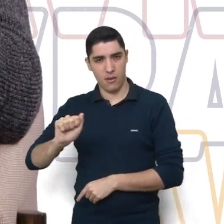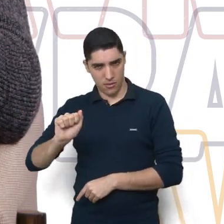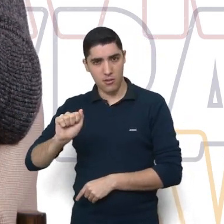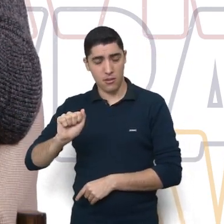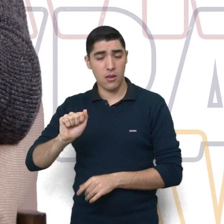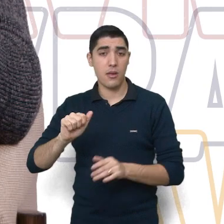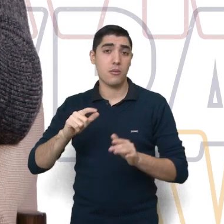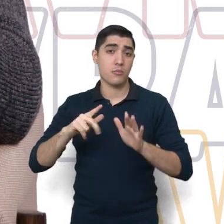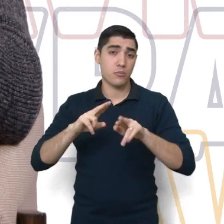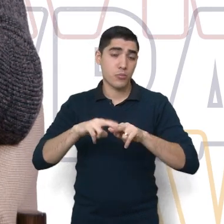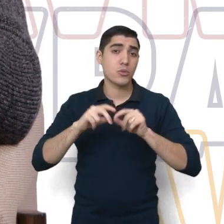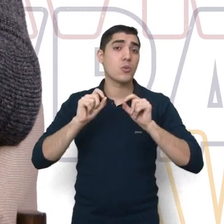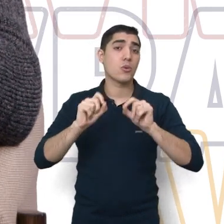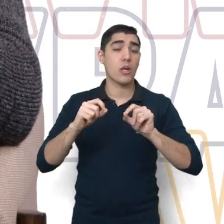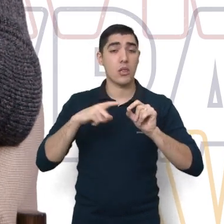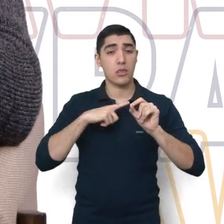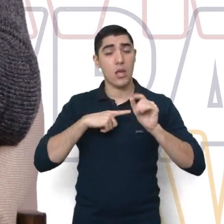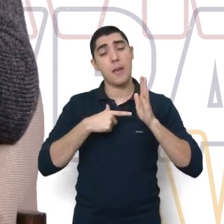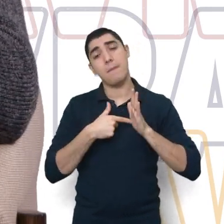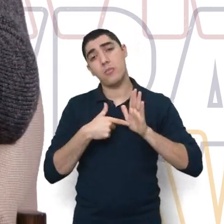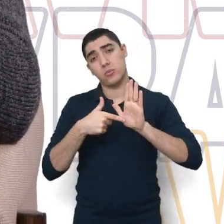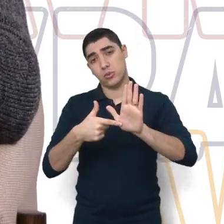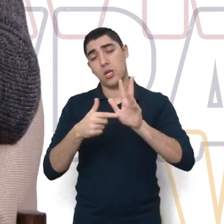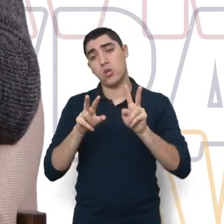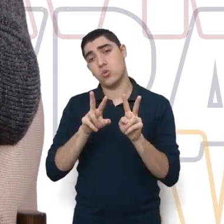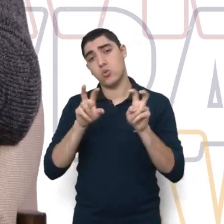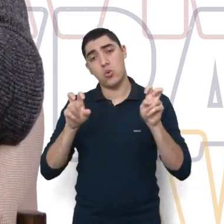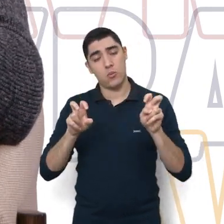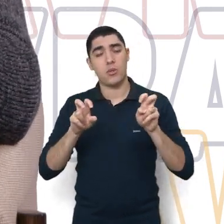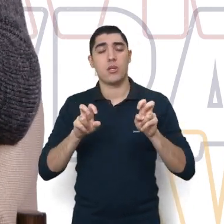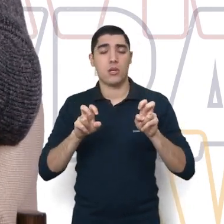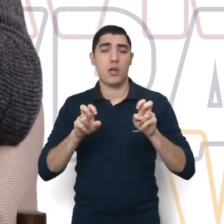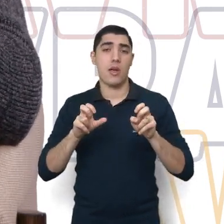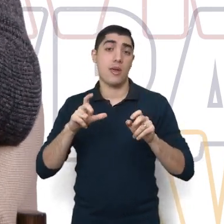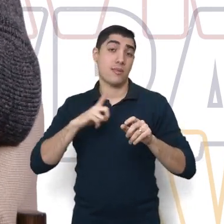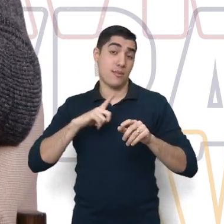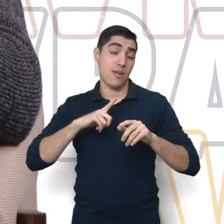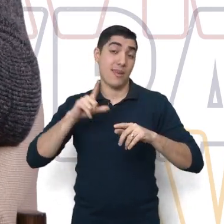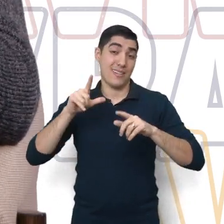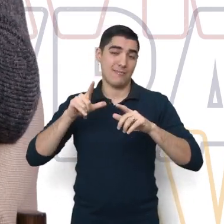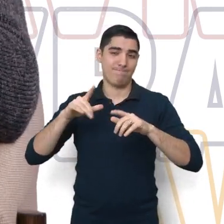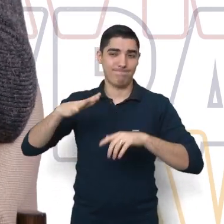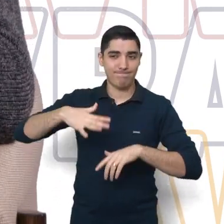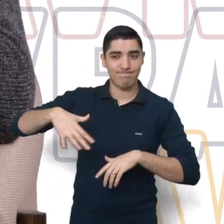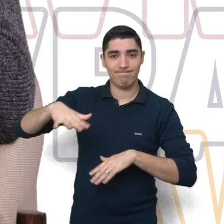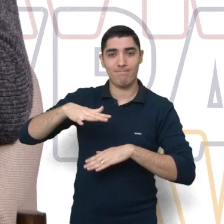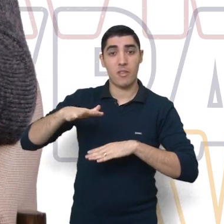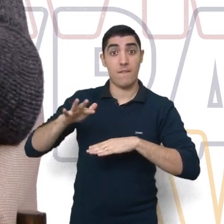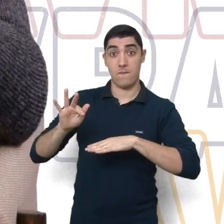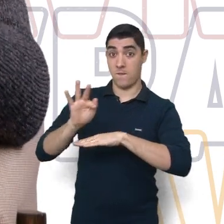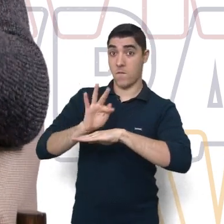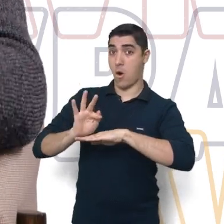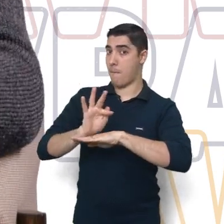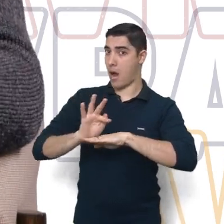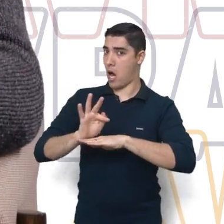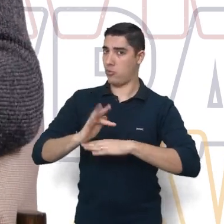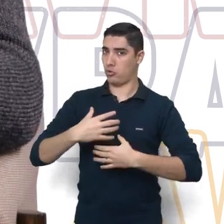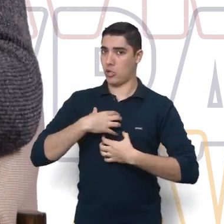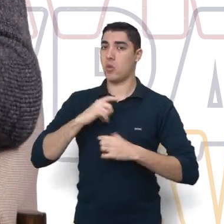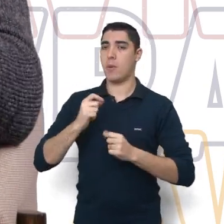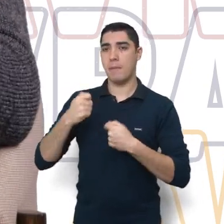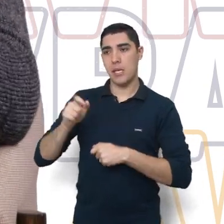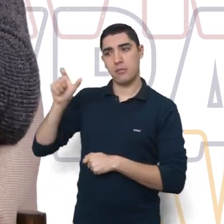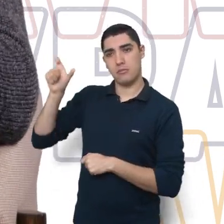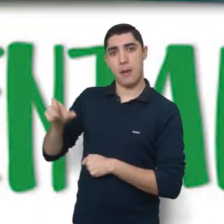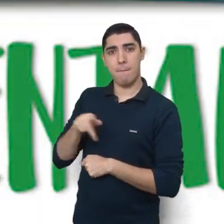nos termos formais né que a gente está acostumado na educação de você ter um Educadora